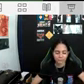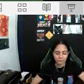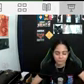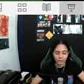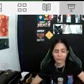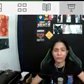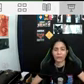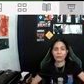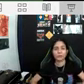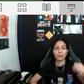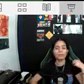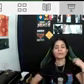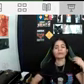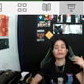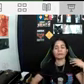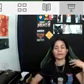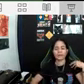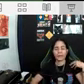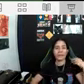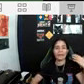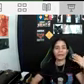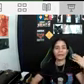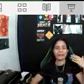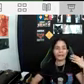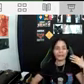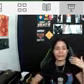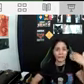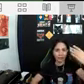ética, mas no caso, como você não vai estar